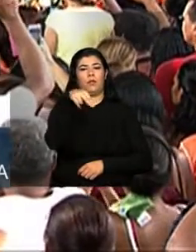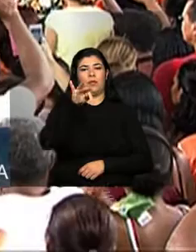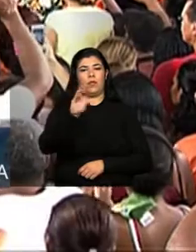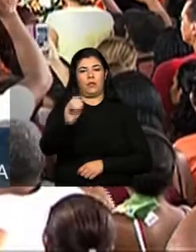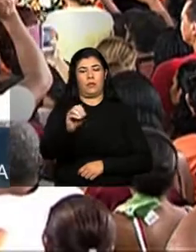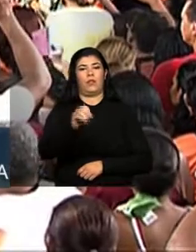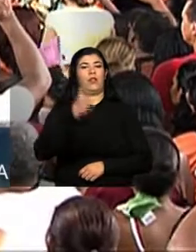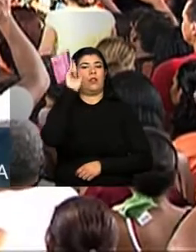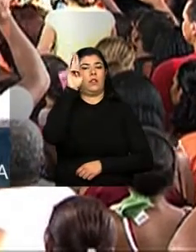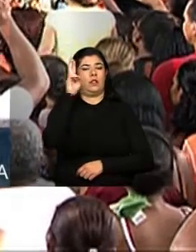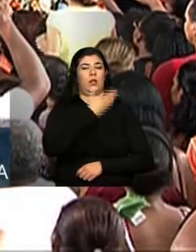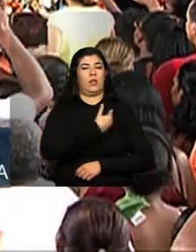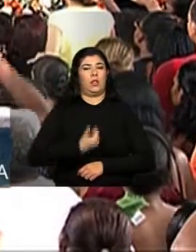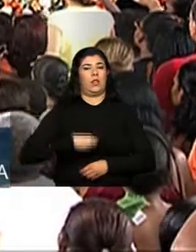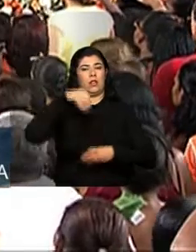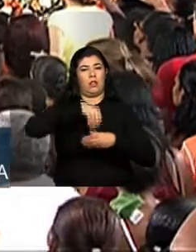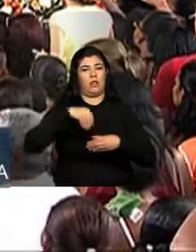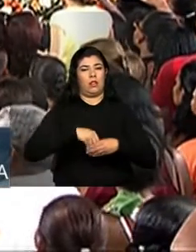líder do governo na Assembleia,